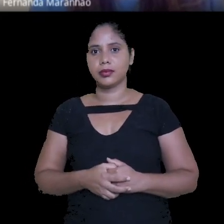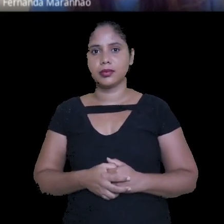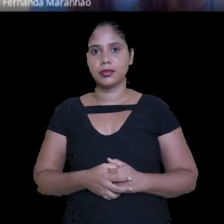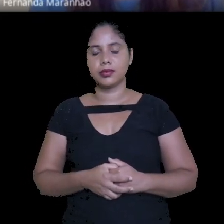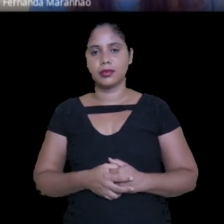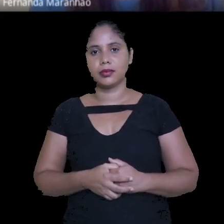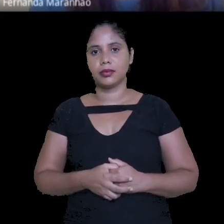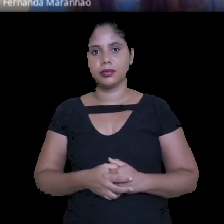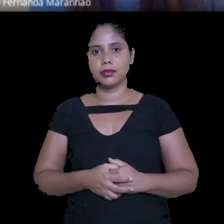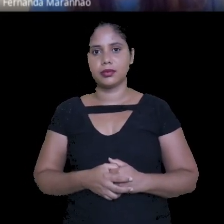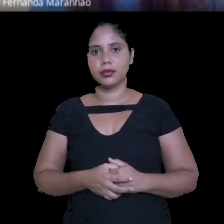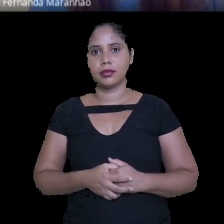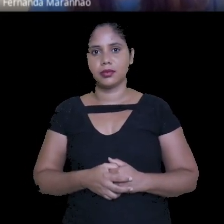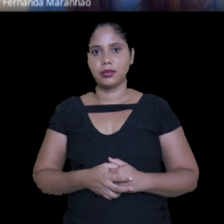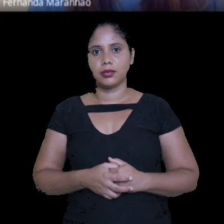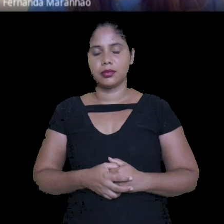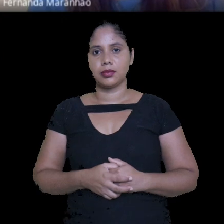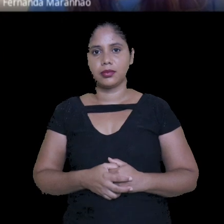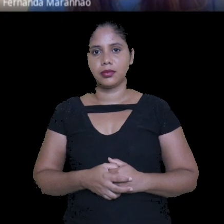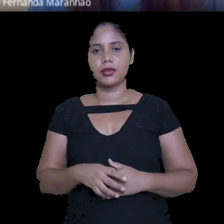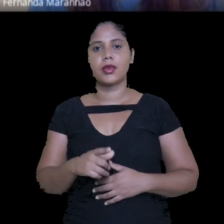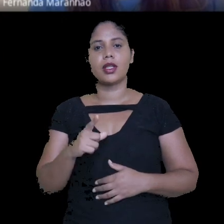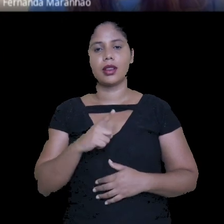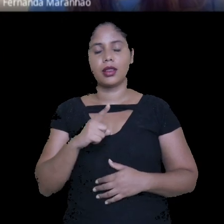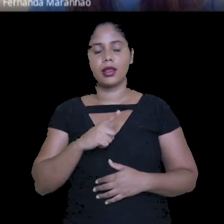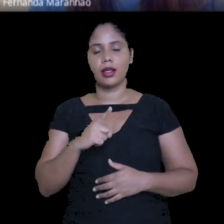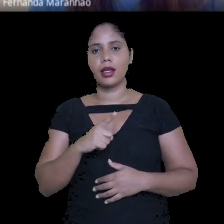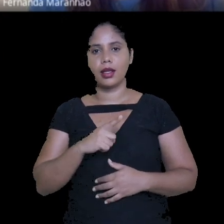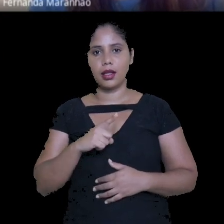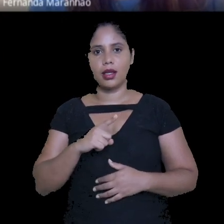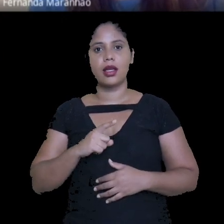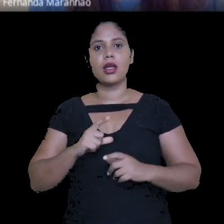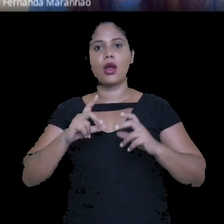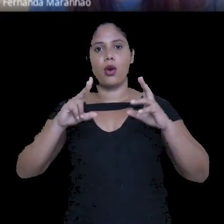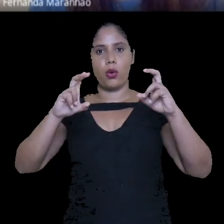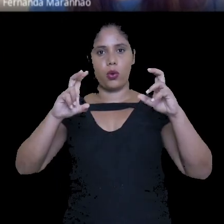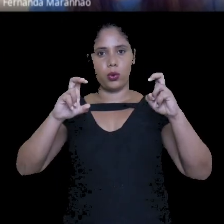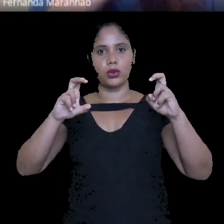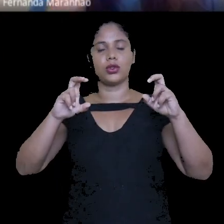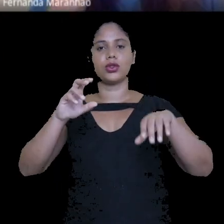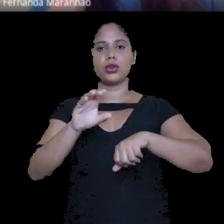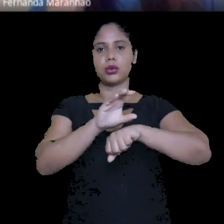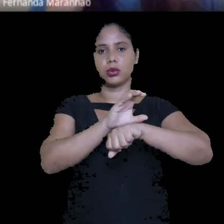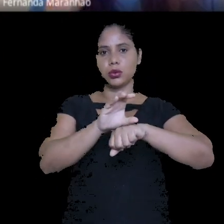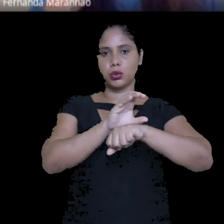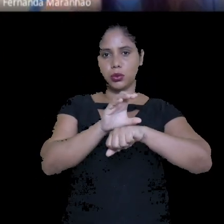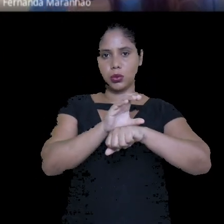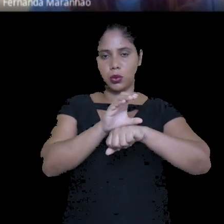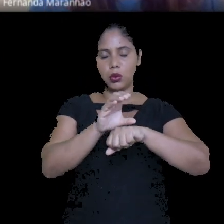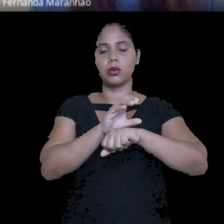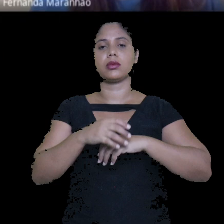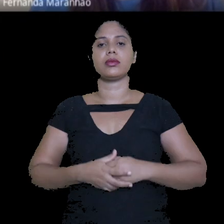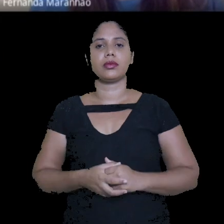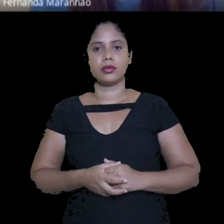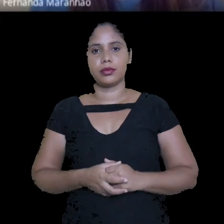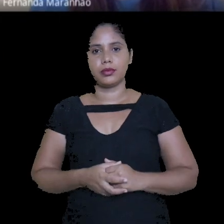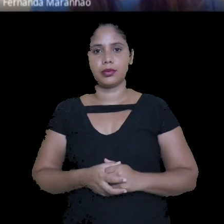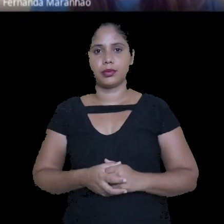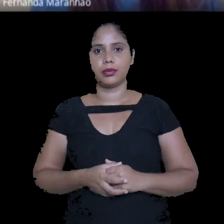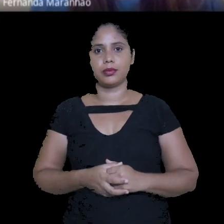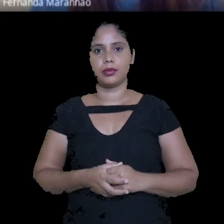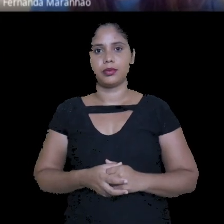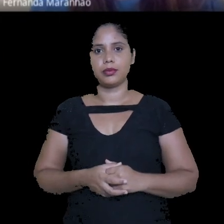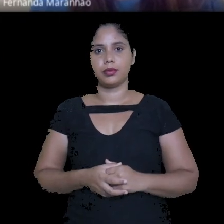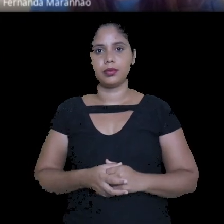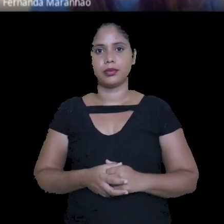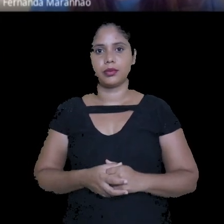gente lê o título. À direita do slide, o logotipo do curso, com uma pessoa gestante segurando